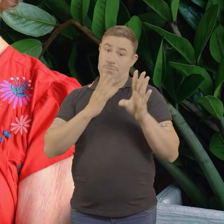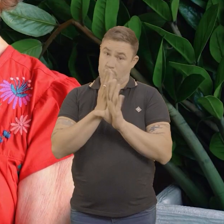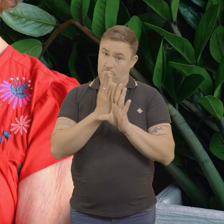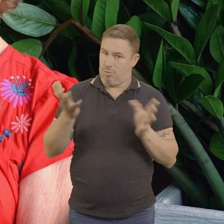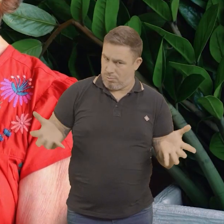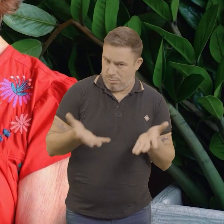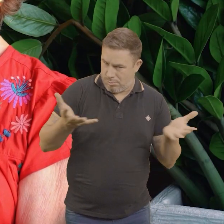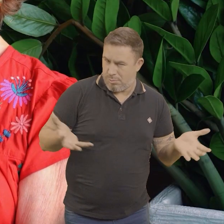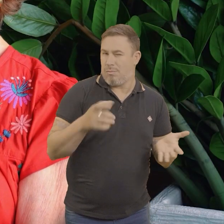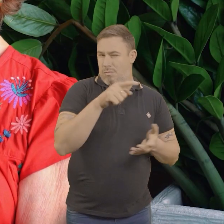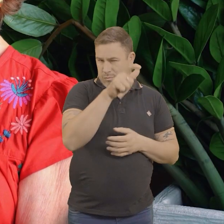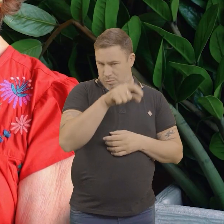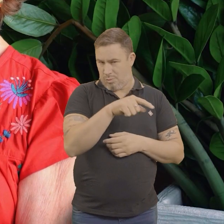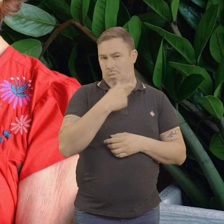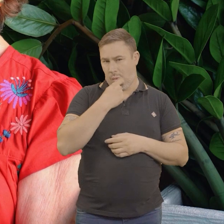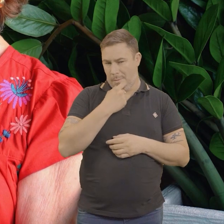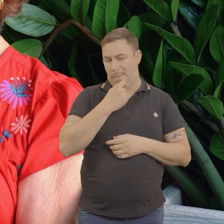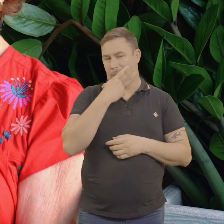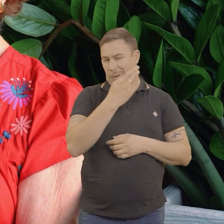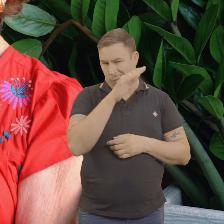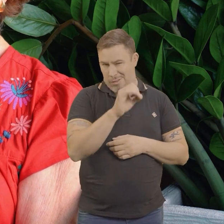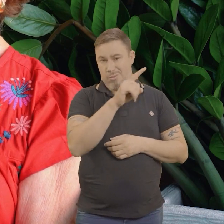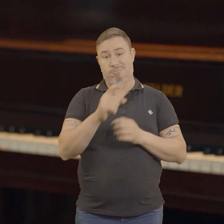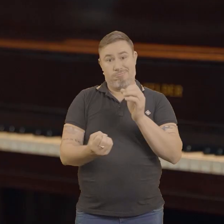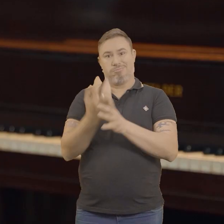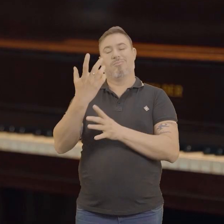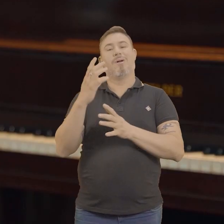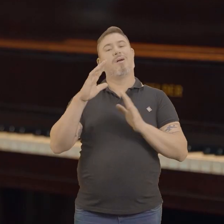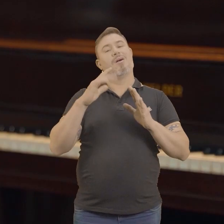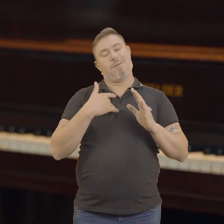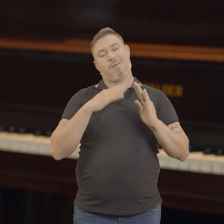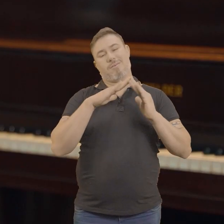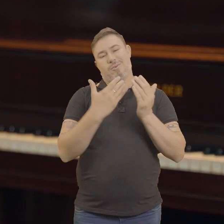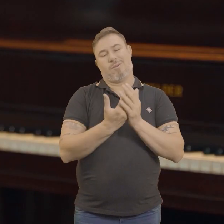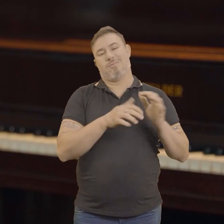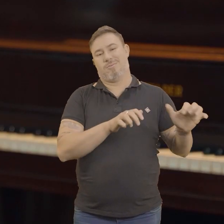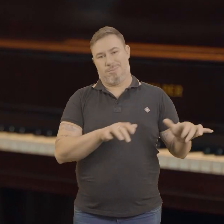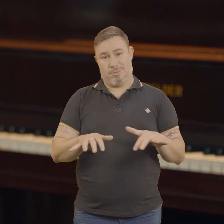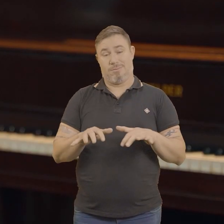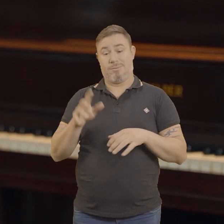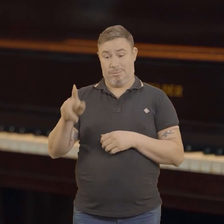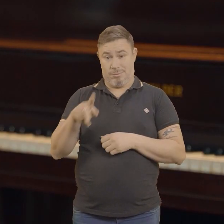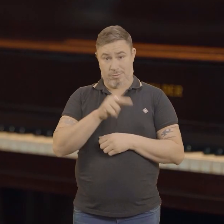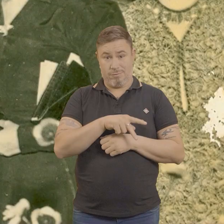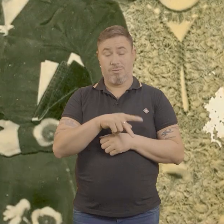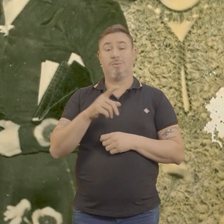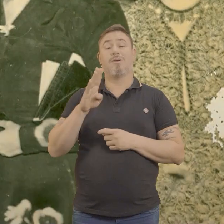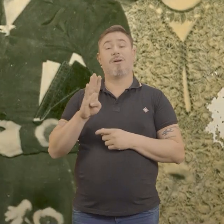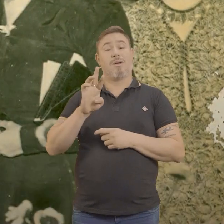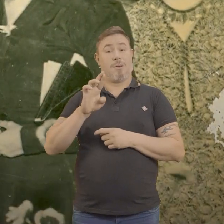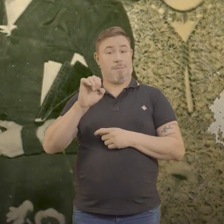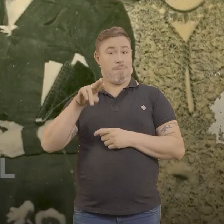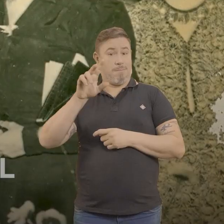do Paurilo, elas resolveram fundar o conservatório. Então, essas professoras Dona Branca Rangel,